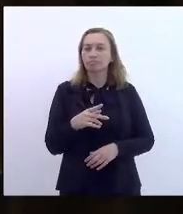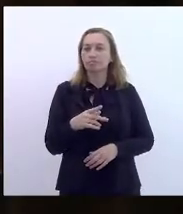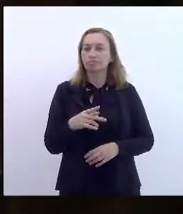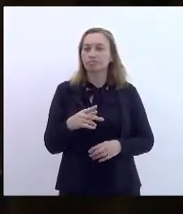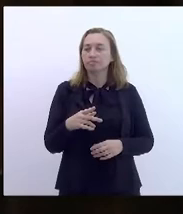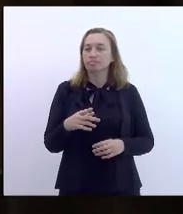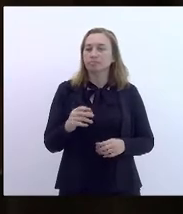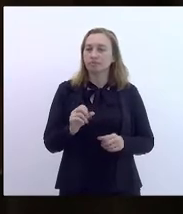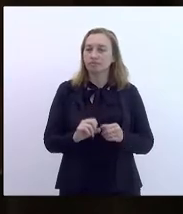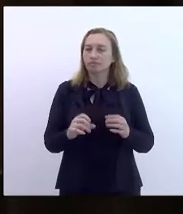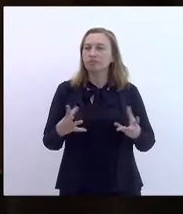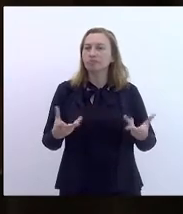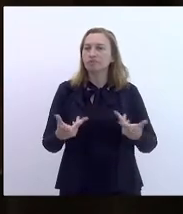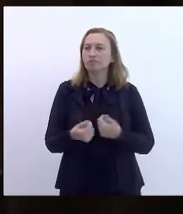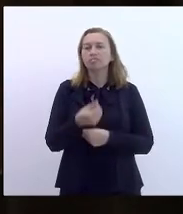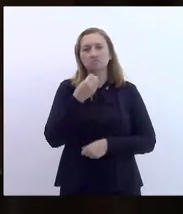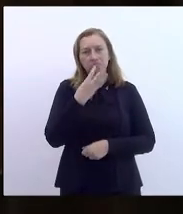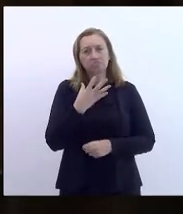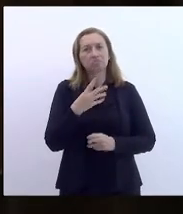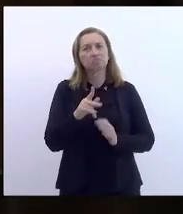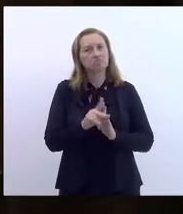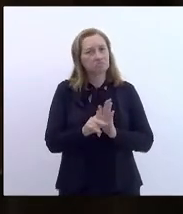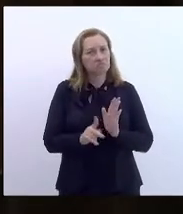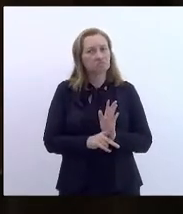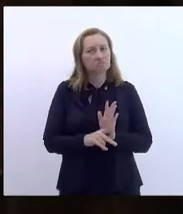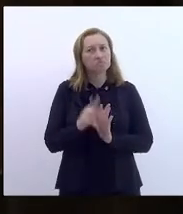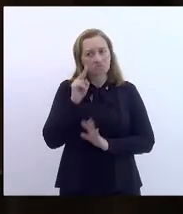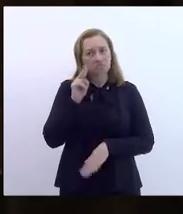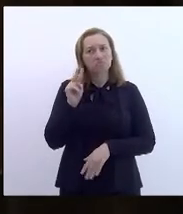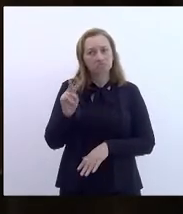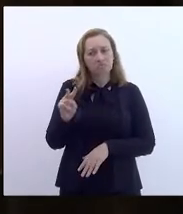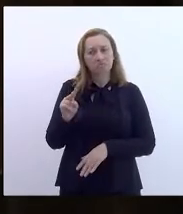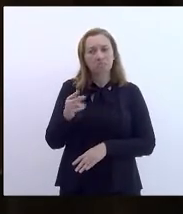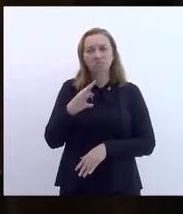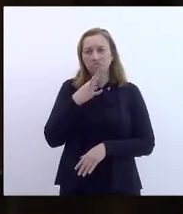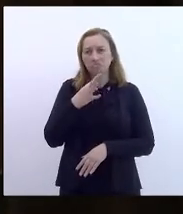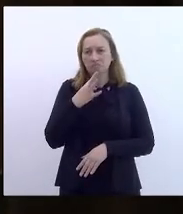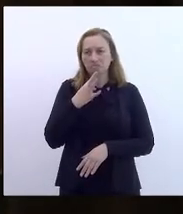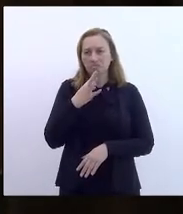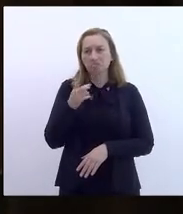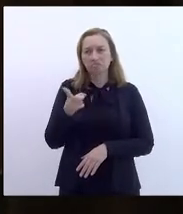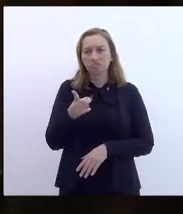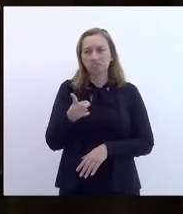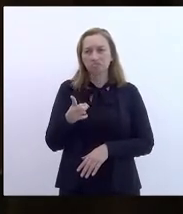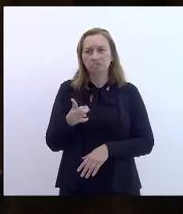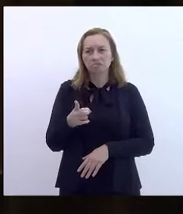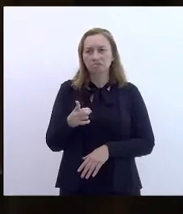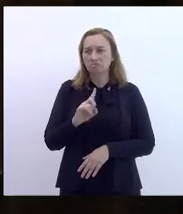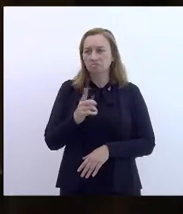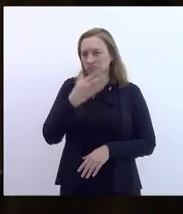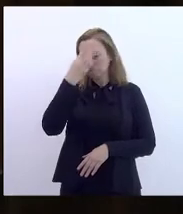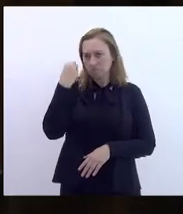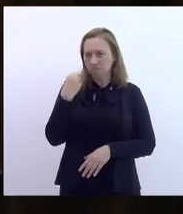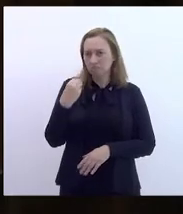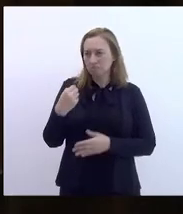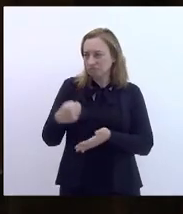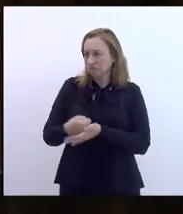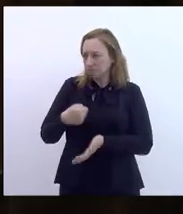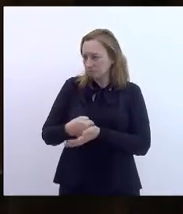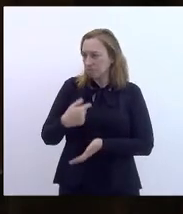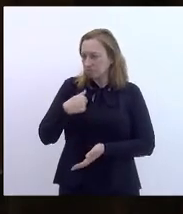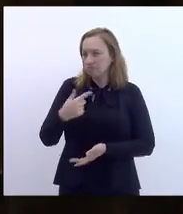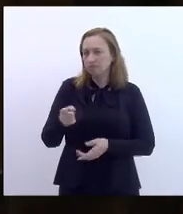fez uma loja maravilhosamente bem esse projeto vocês vão conhecer insiste em dizer que vocês vão conhecer para que eu não esqueço vai sair também me